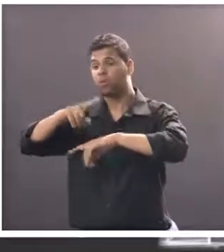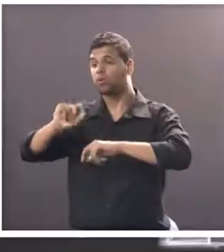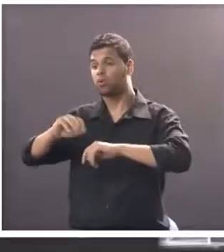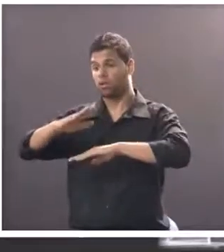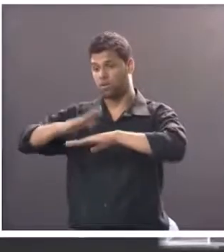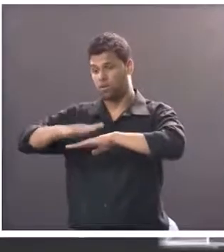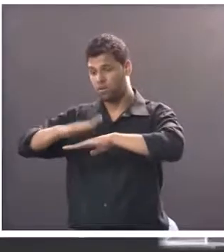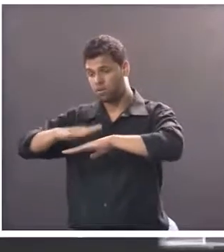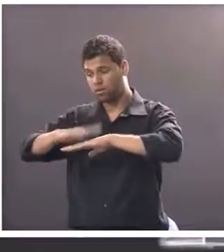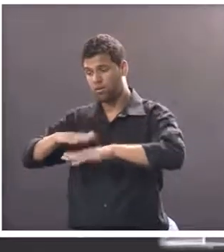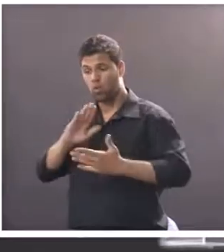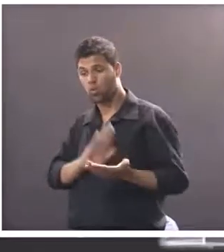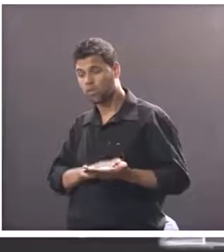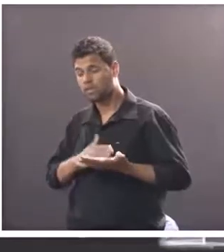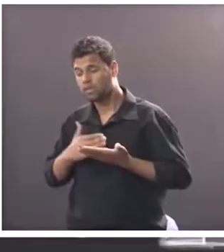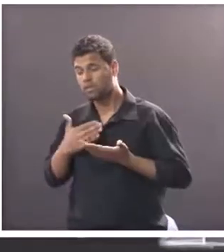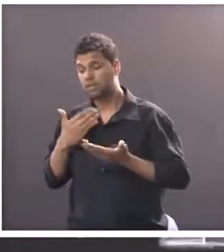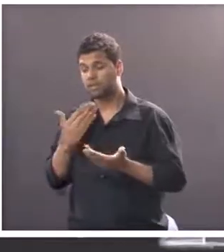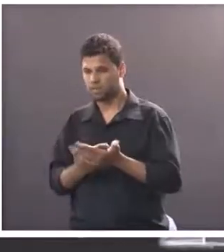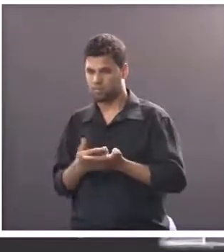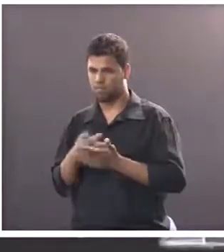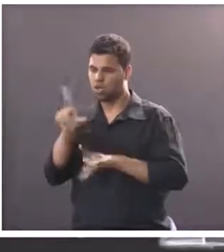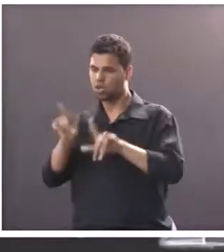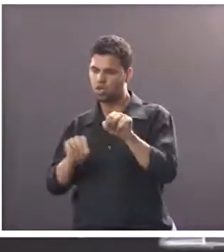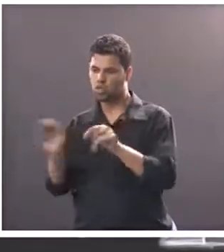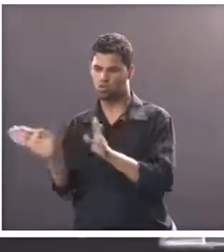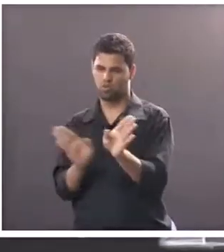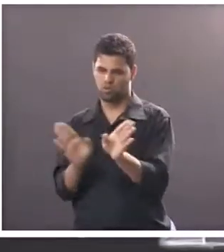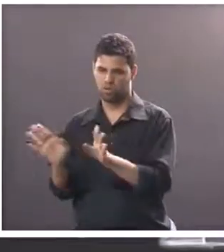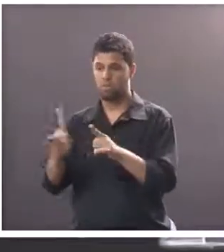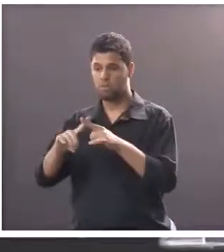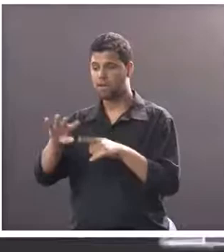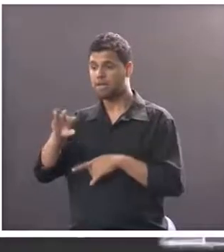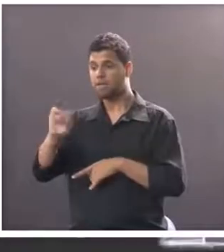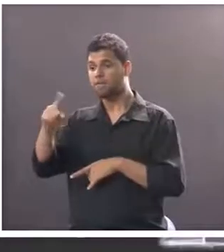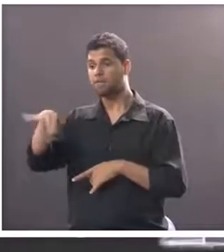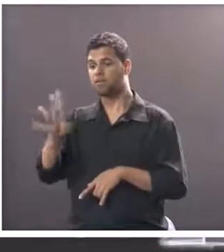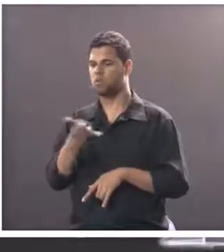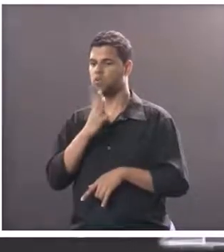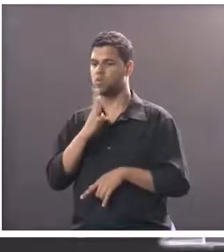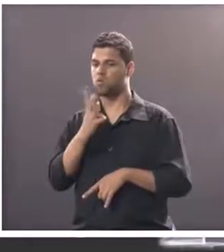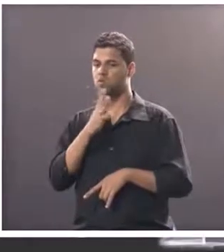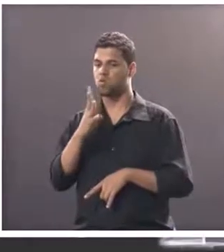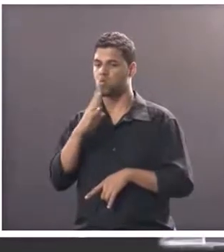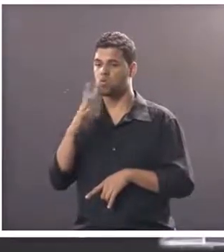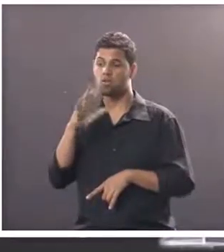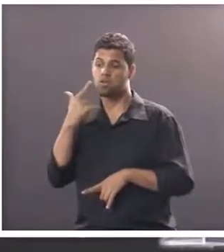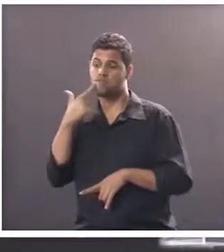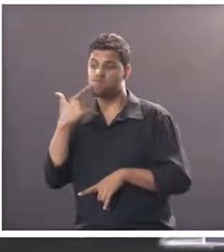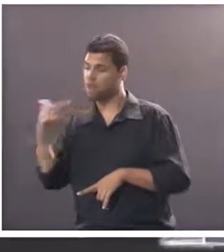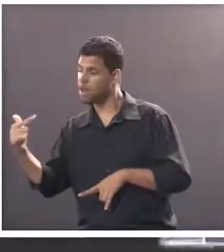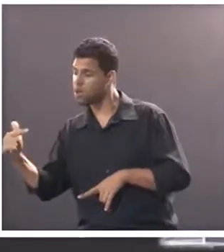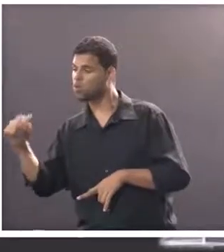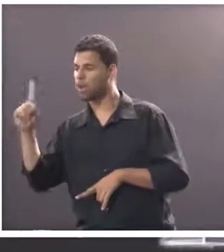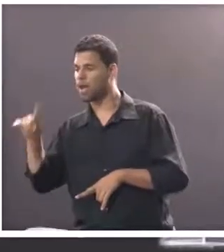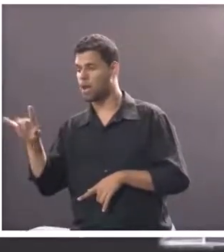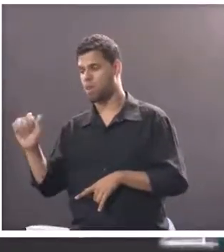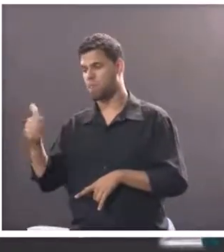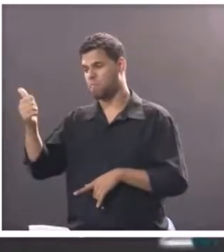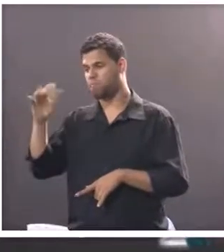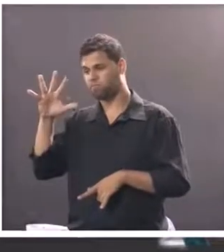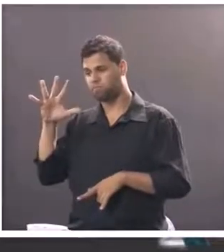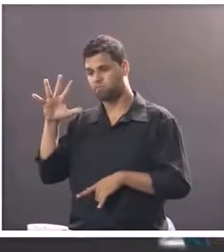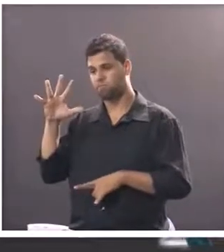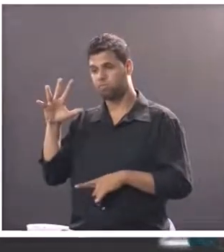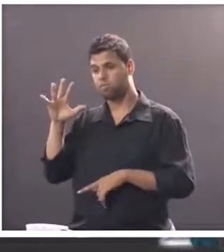tradutor-intérprete, ele sofre muito, porque todo mundo que conhece aquele idioma que está sendo traduzido é o primeiro a julgar, né? Quando você está em alguma palestra que